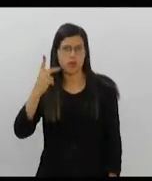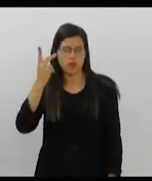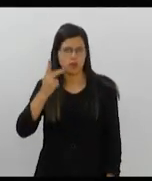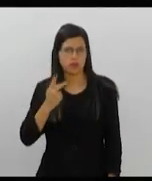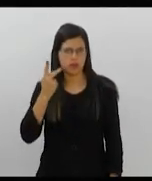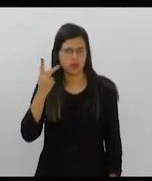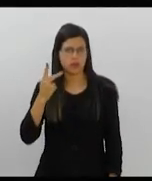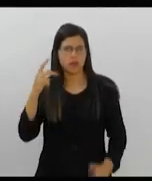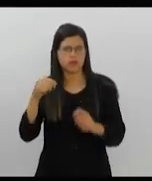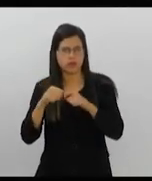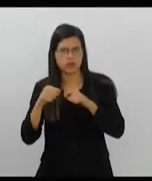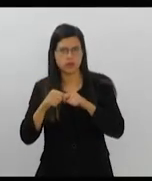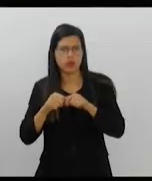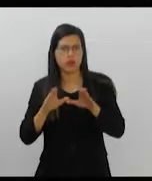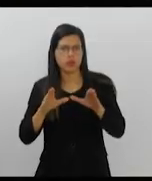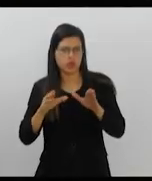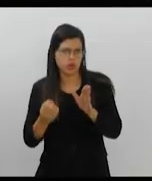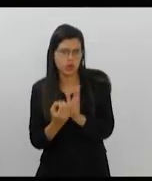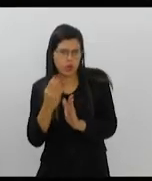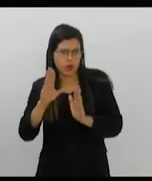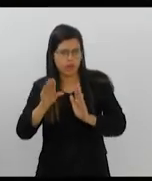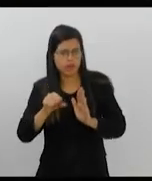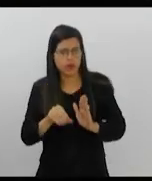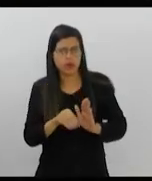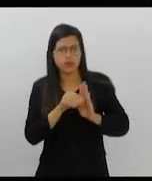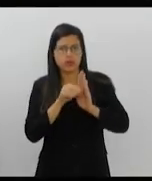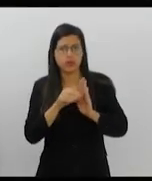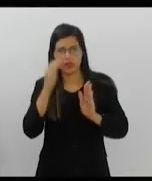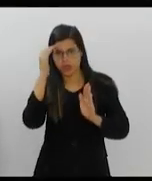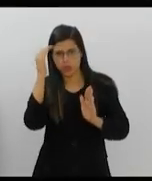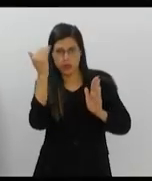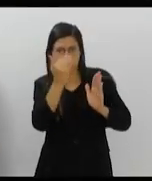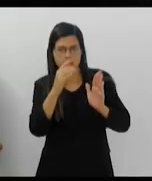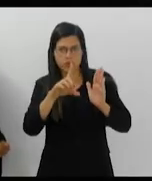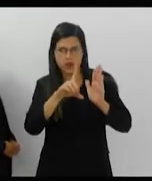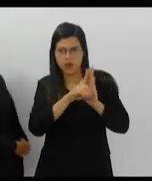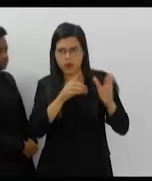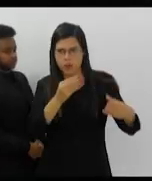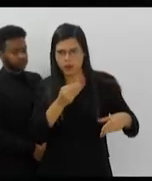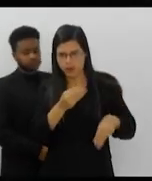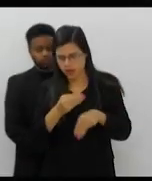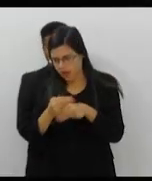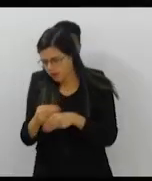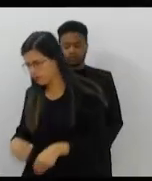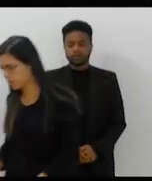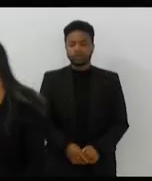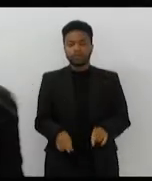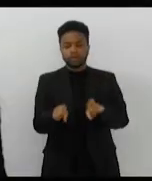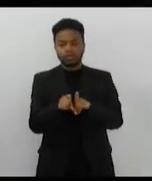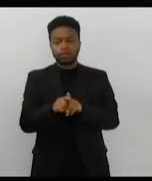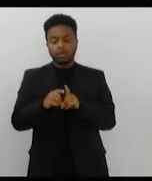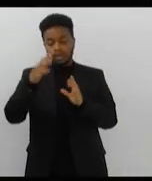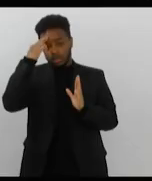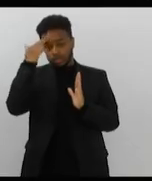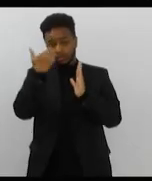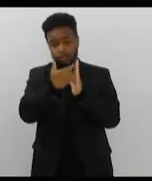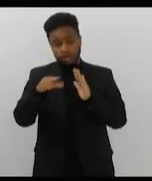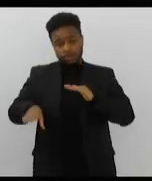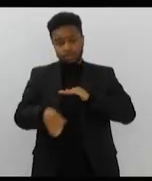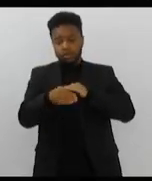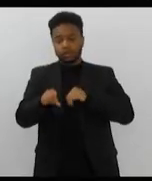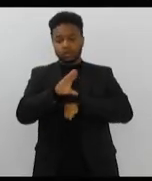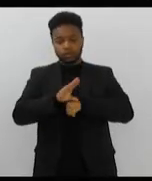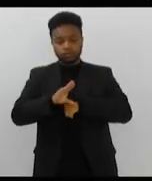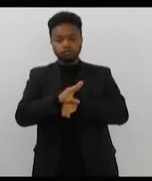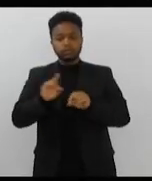um conjunto de emendas, respeitando a lei complementar e respeitando a emenda constitucional, né,